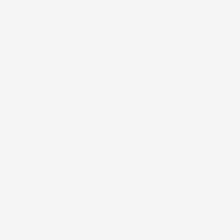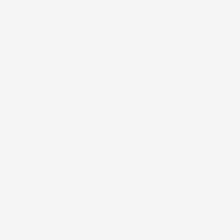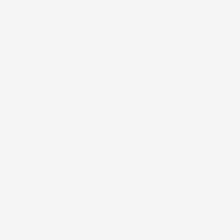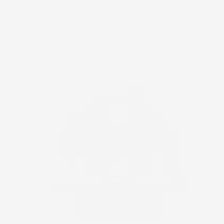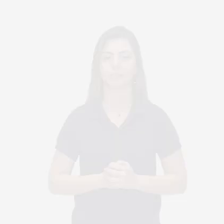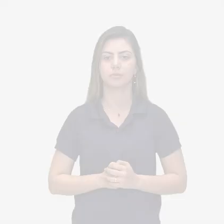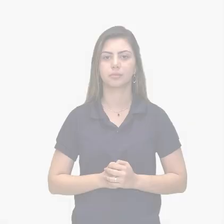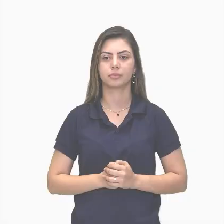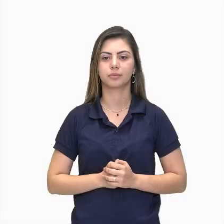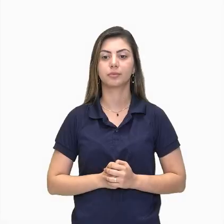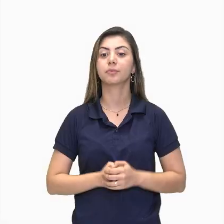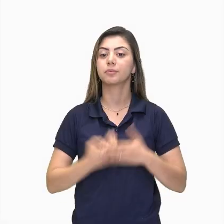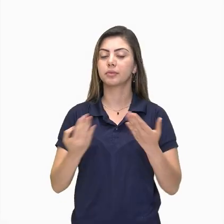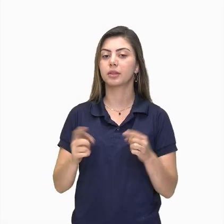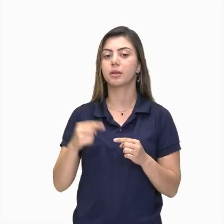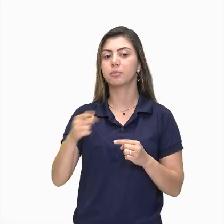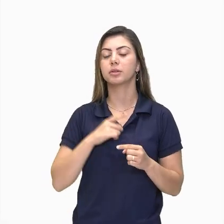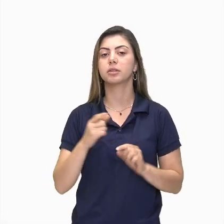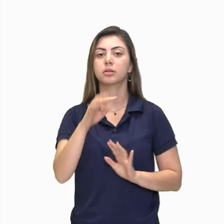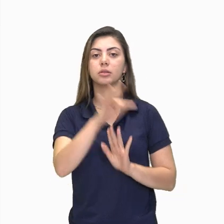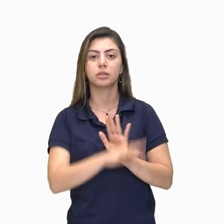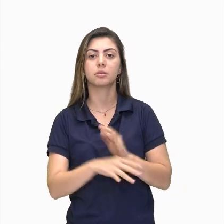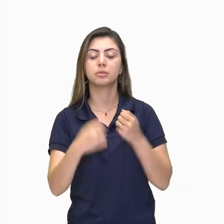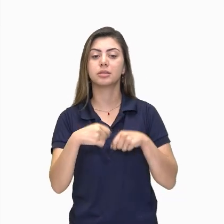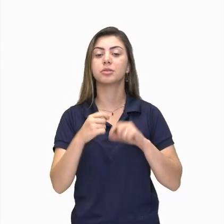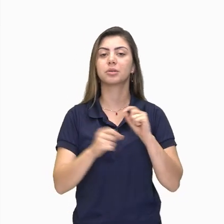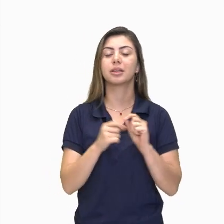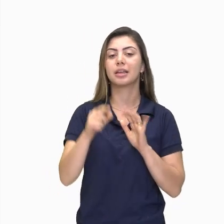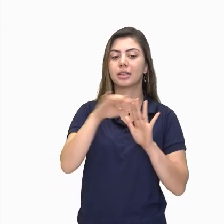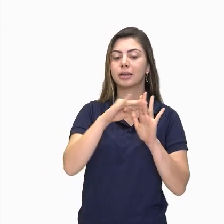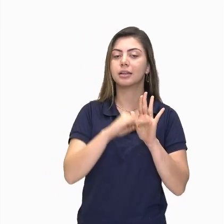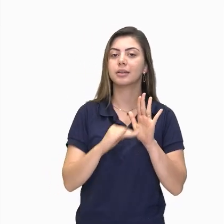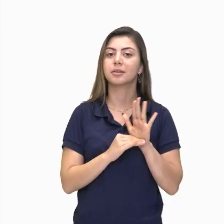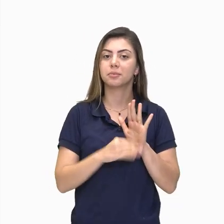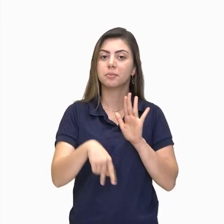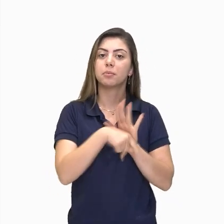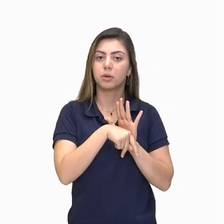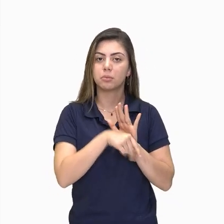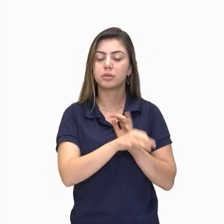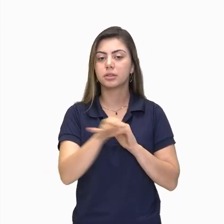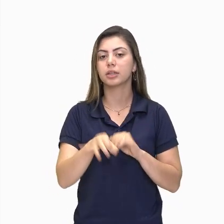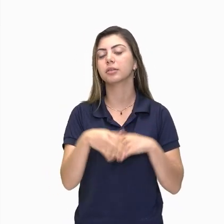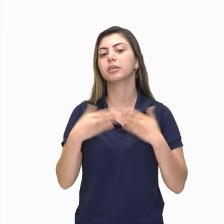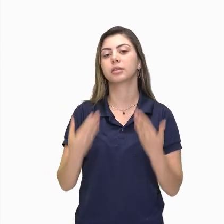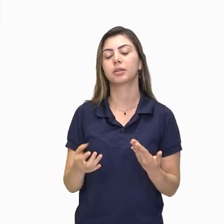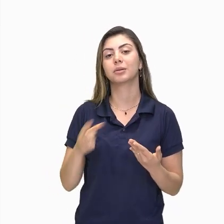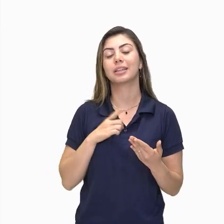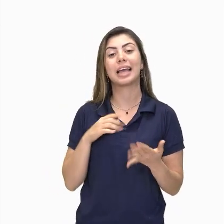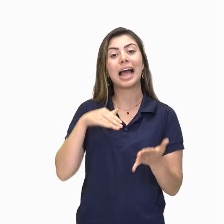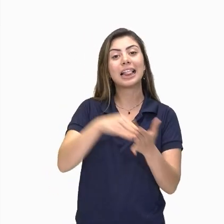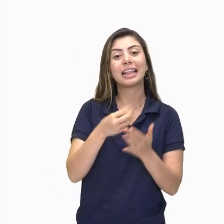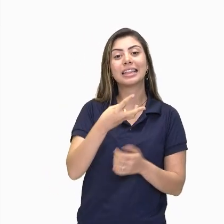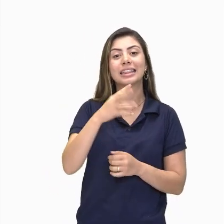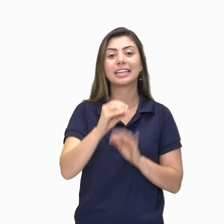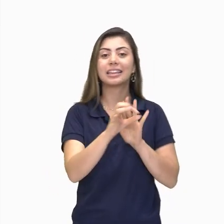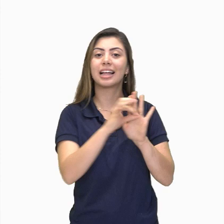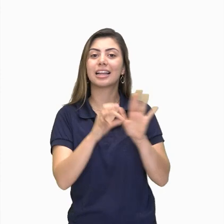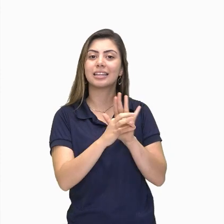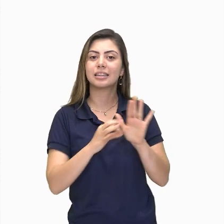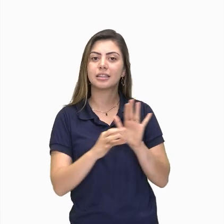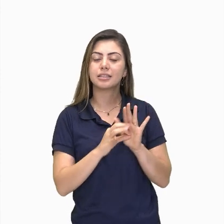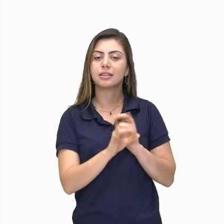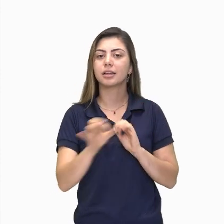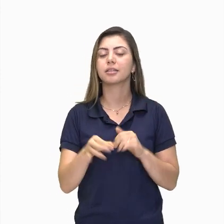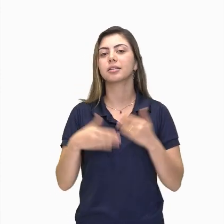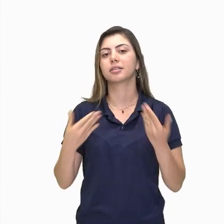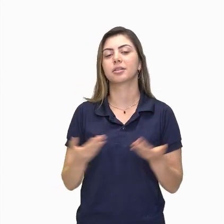à tinta, na folha própria, em até 30 linhas. E é por esse motivo que vocês pensam